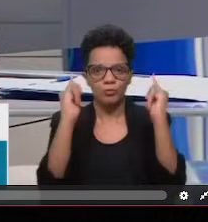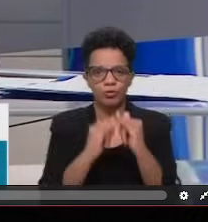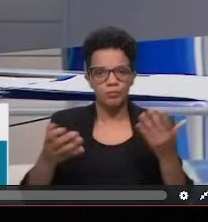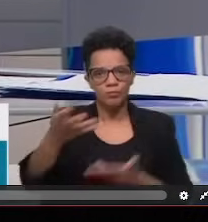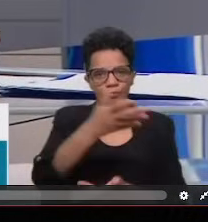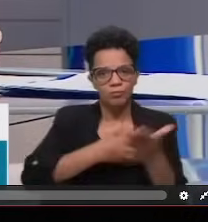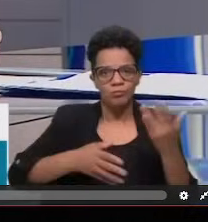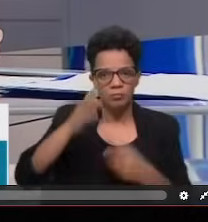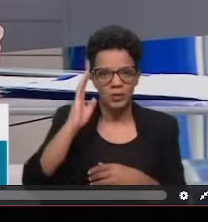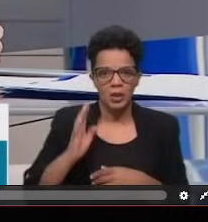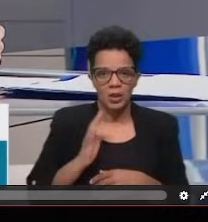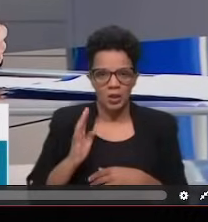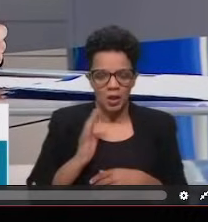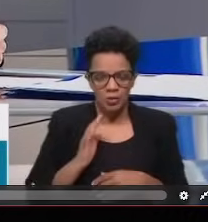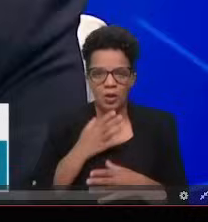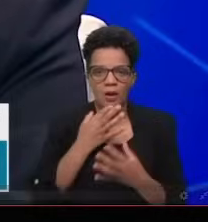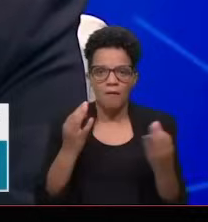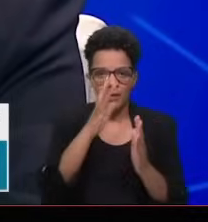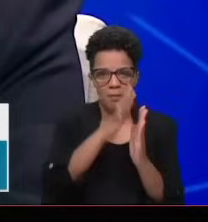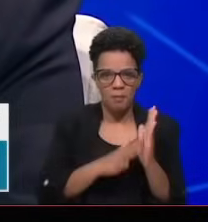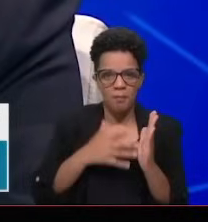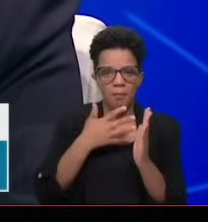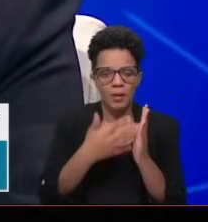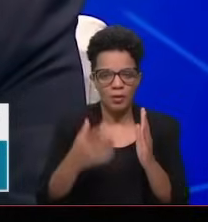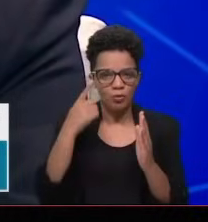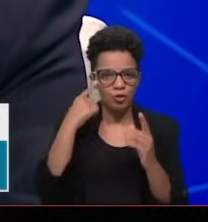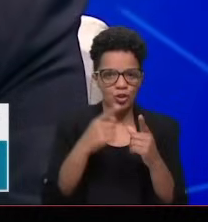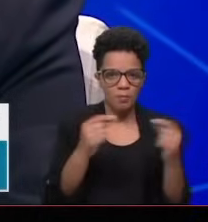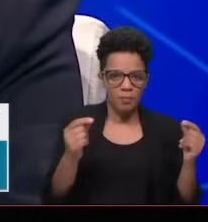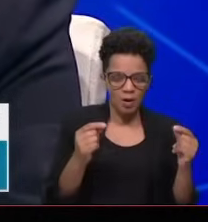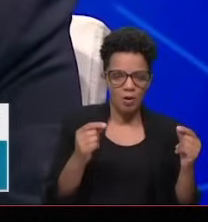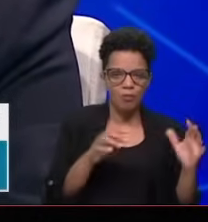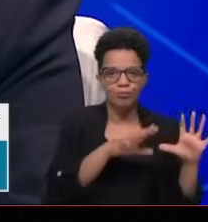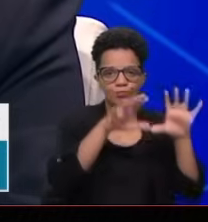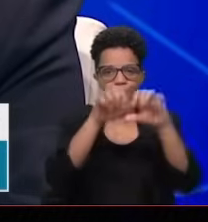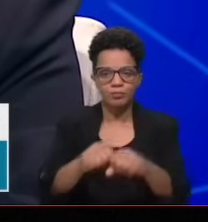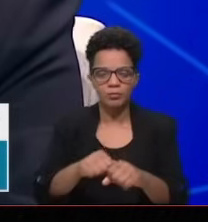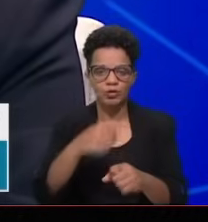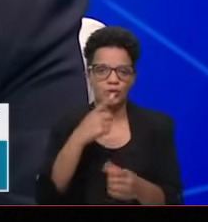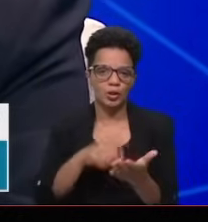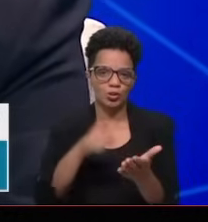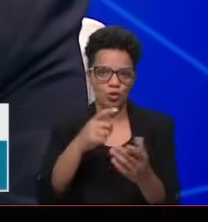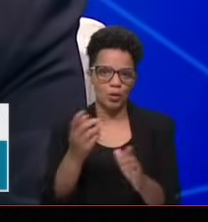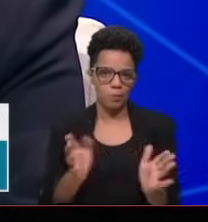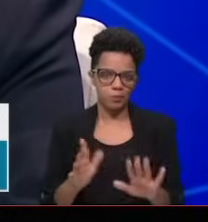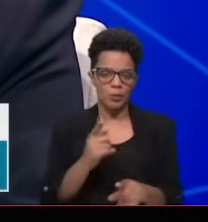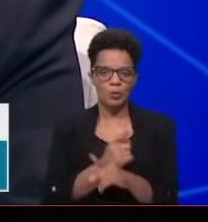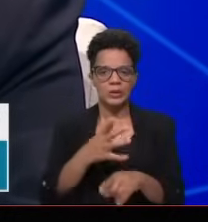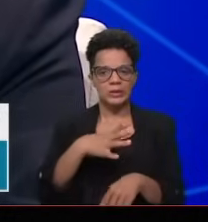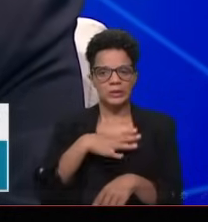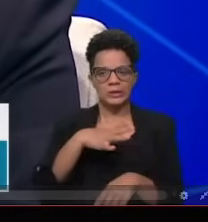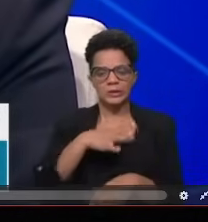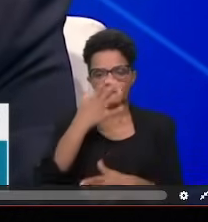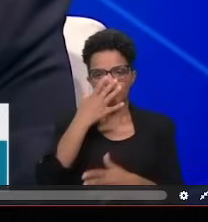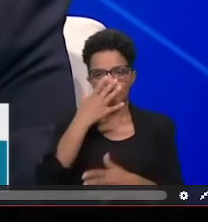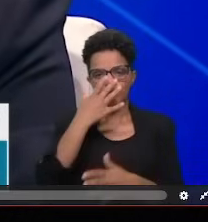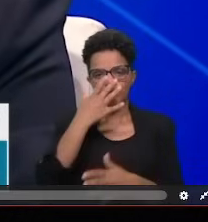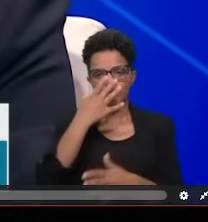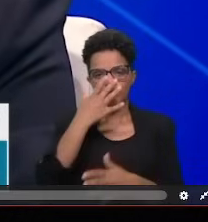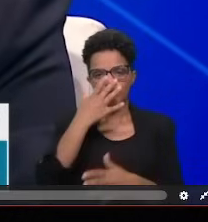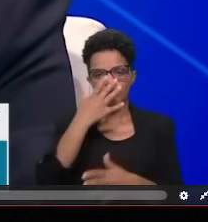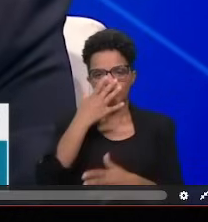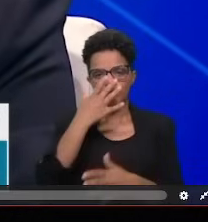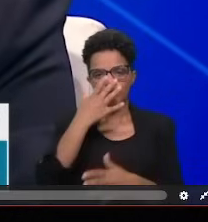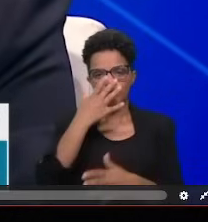militares é que houve um plano de do Japão paraar os Estados Unidos e não o fizeram porque tiveram receio da população civil Ah foi